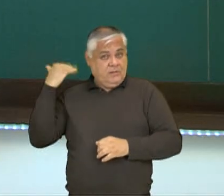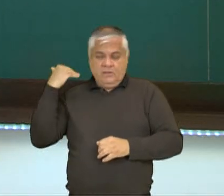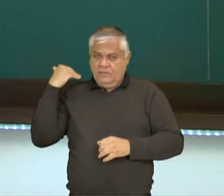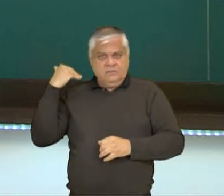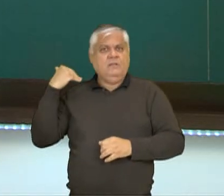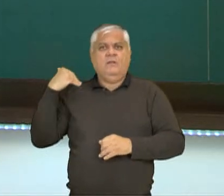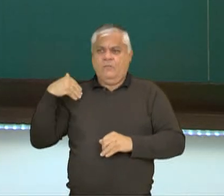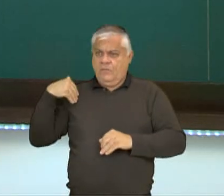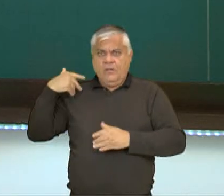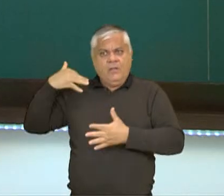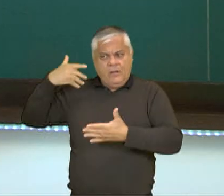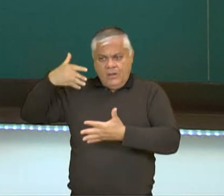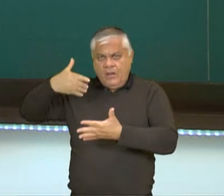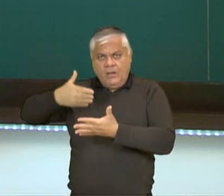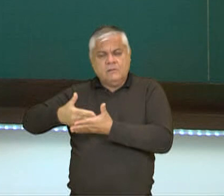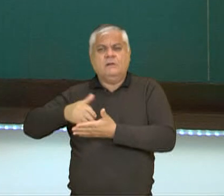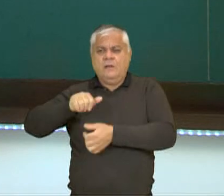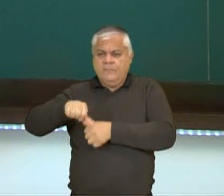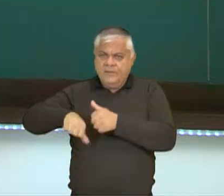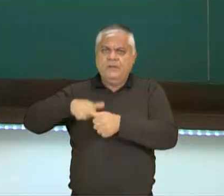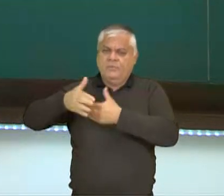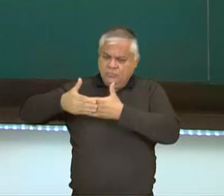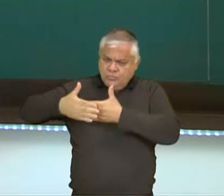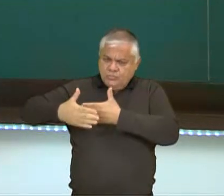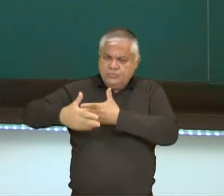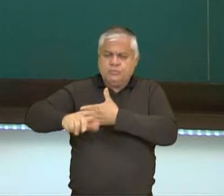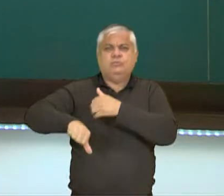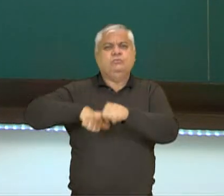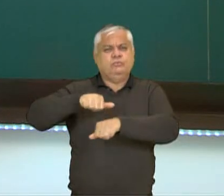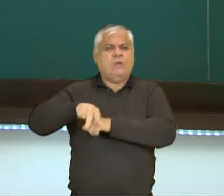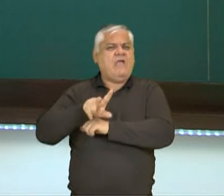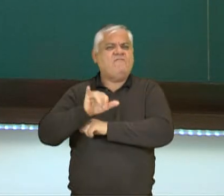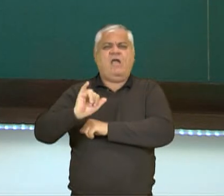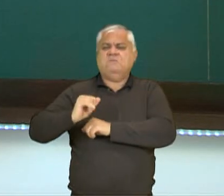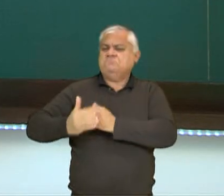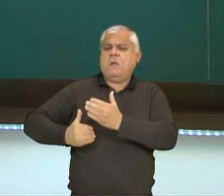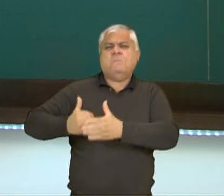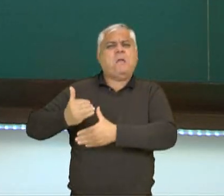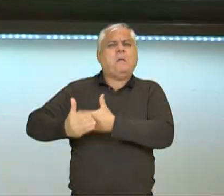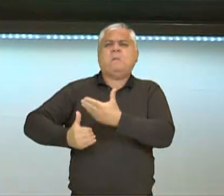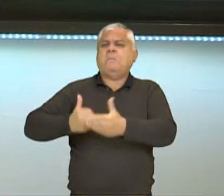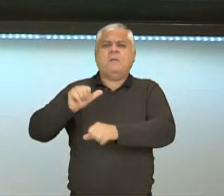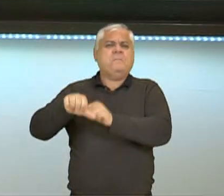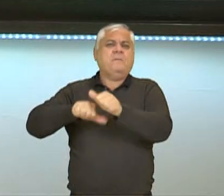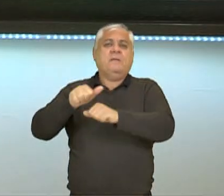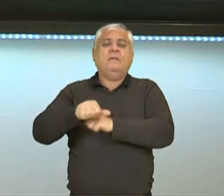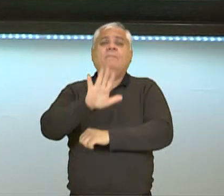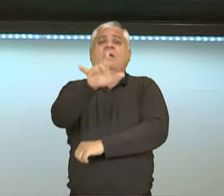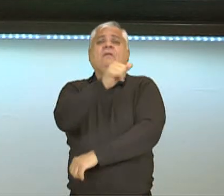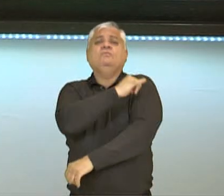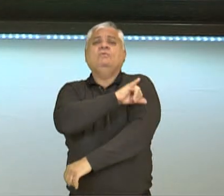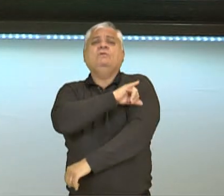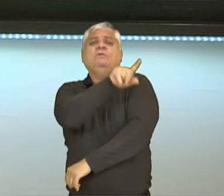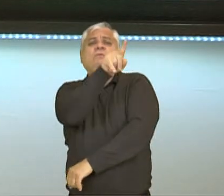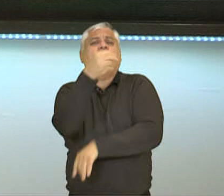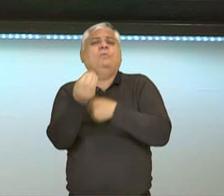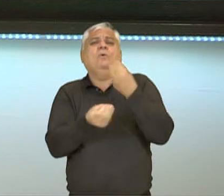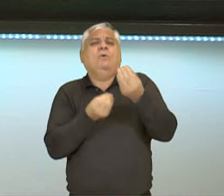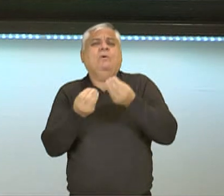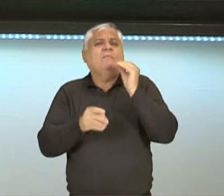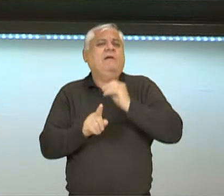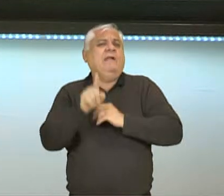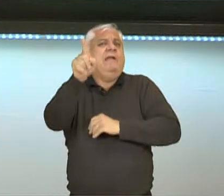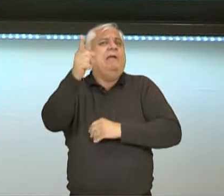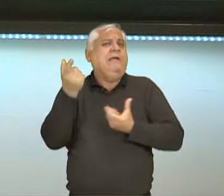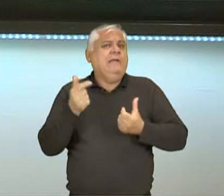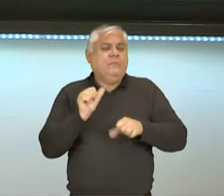ela vai ocorrer constantemente, a história é um grande fluxo de acontecimentos. Mas e no Rio de Janeiro? Como é que